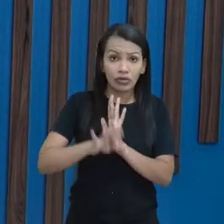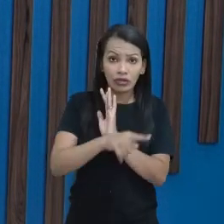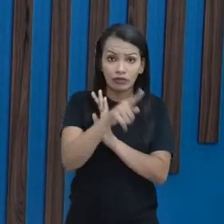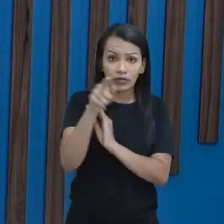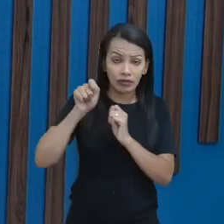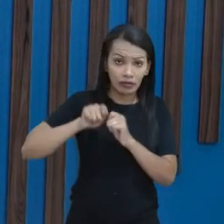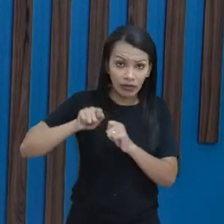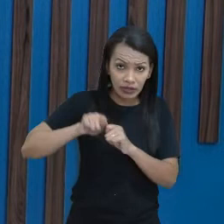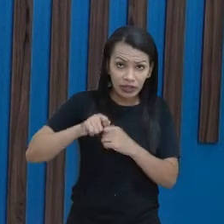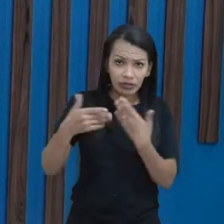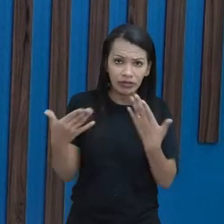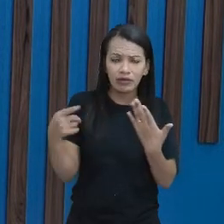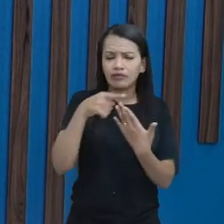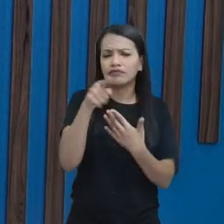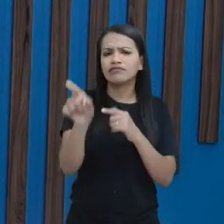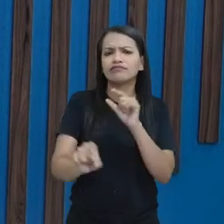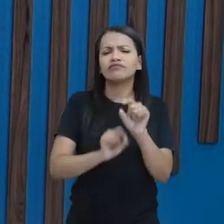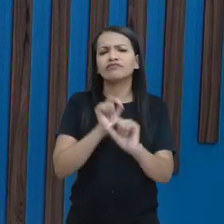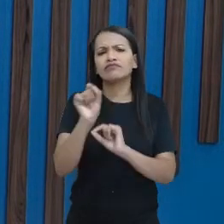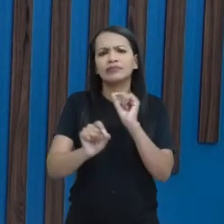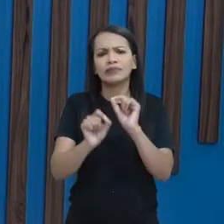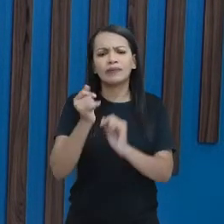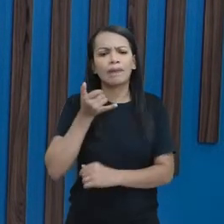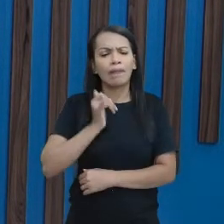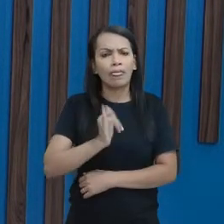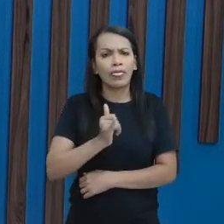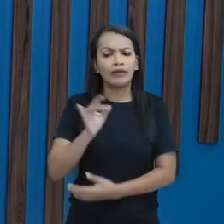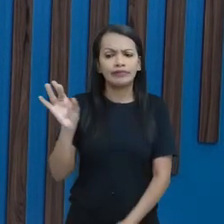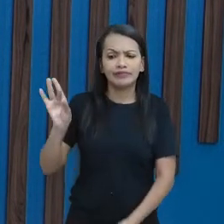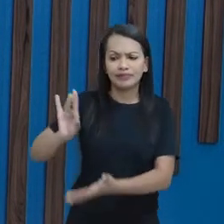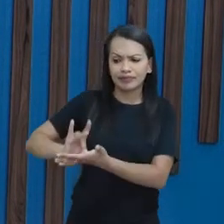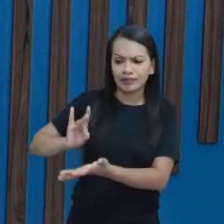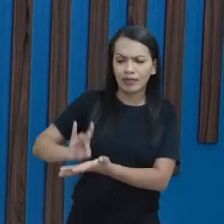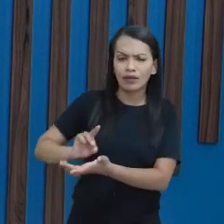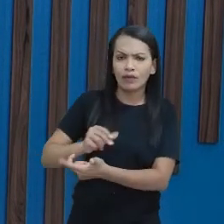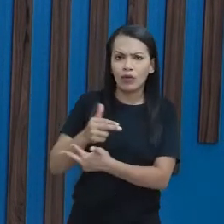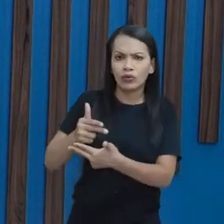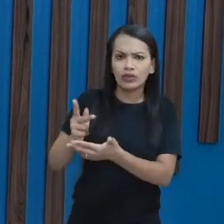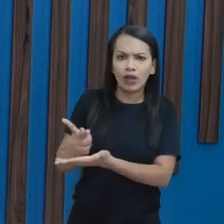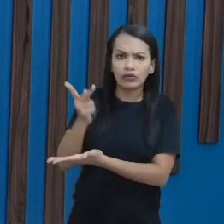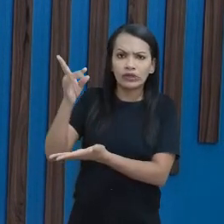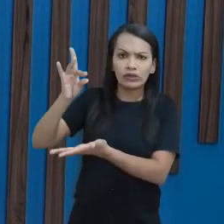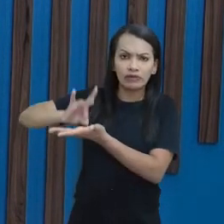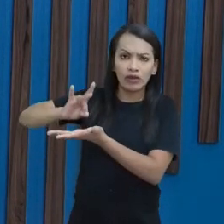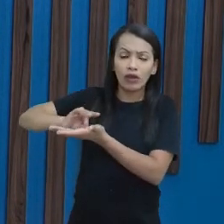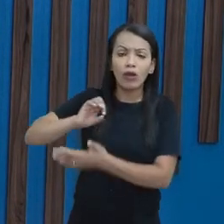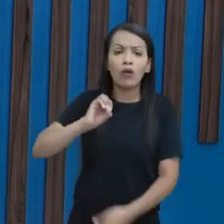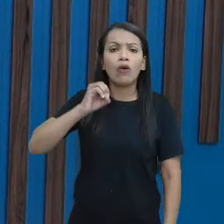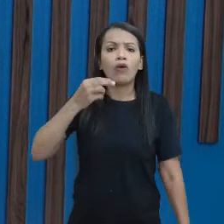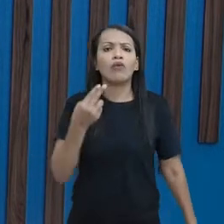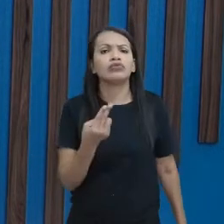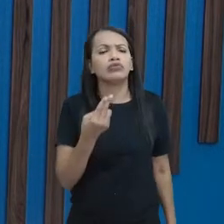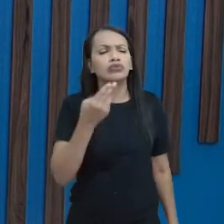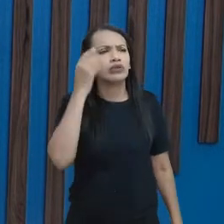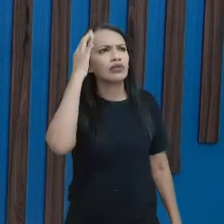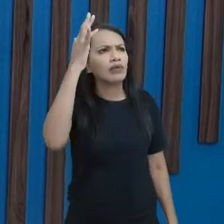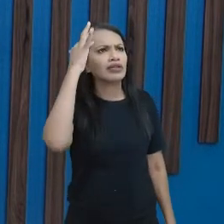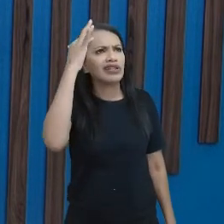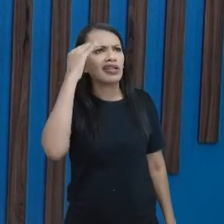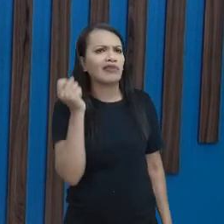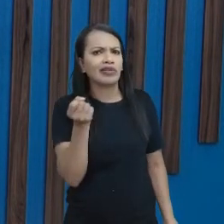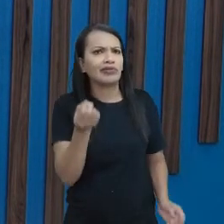elaborando? Vocês vão escolher uma narrativa real, de algum fato real, ou imaginário? Vão